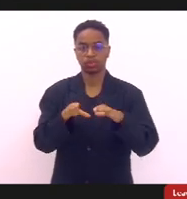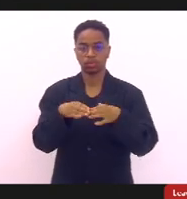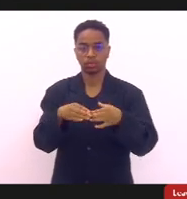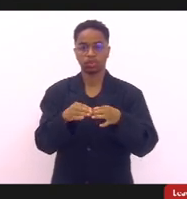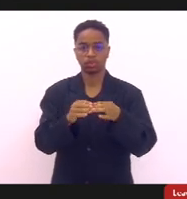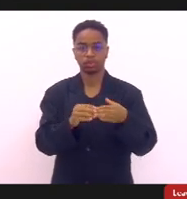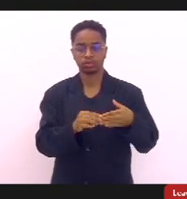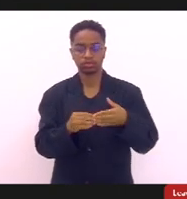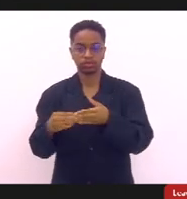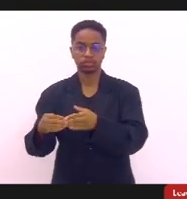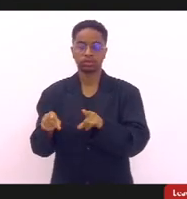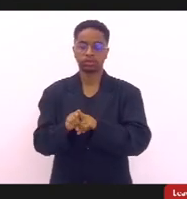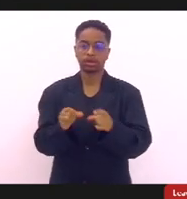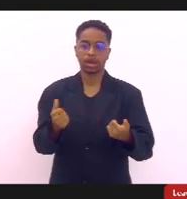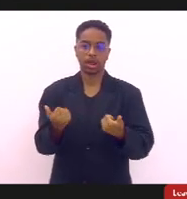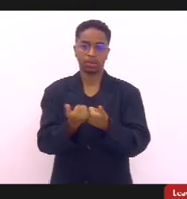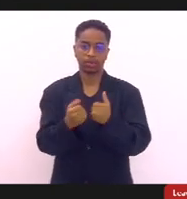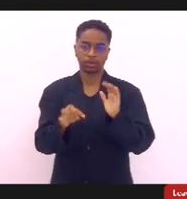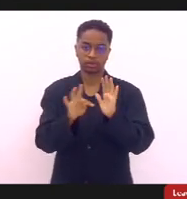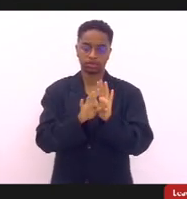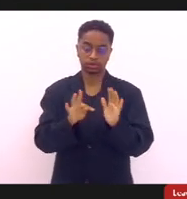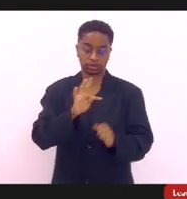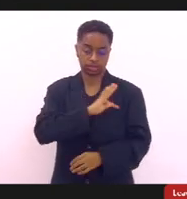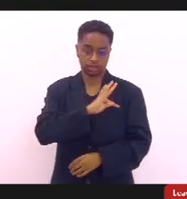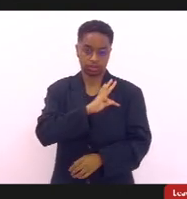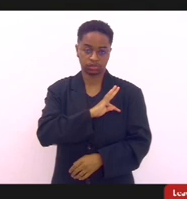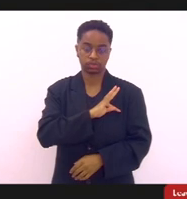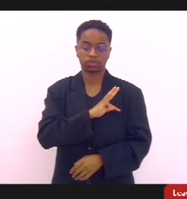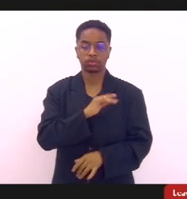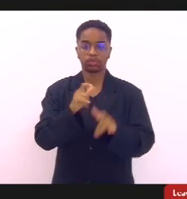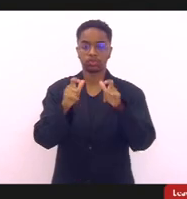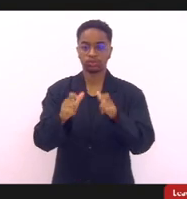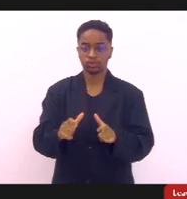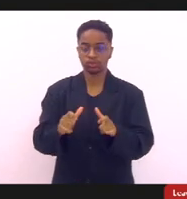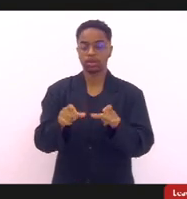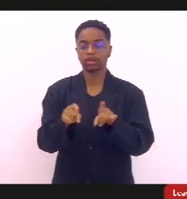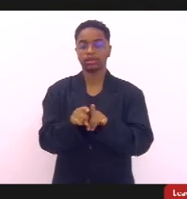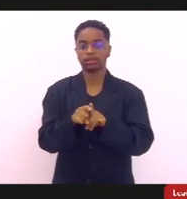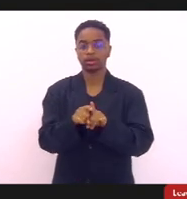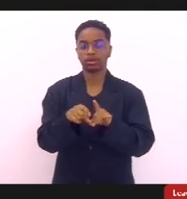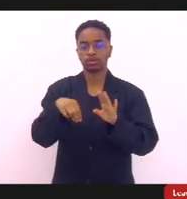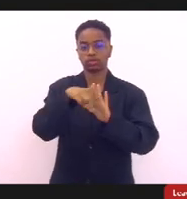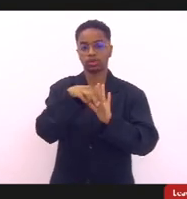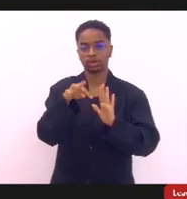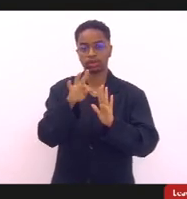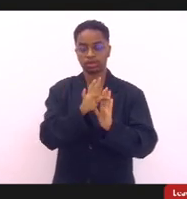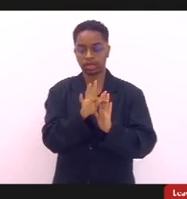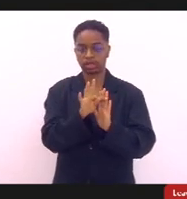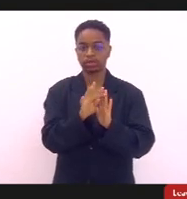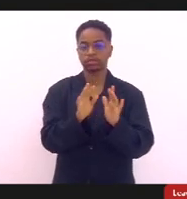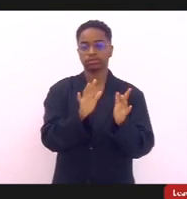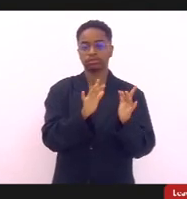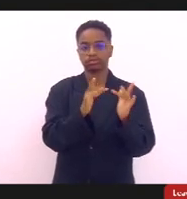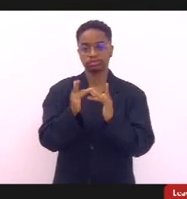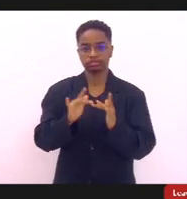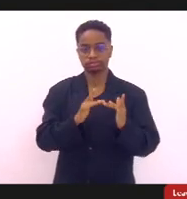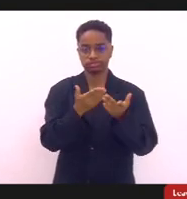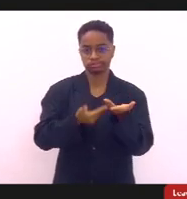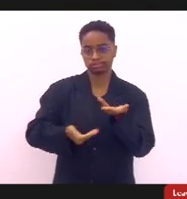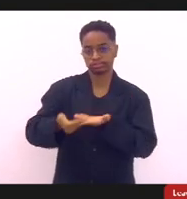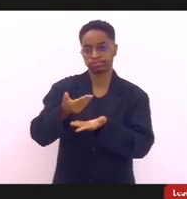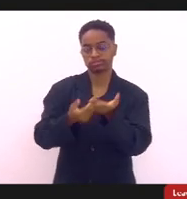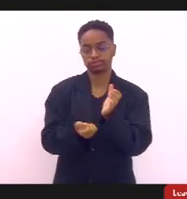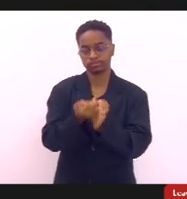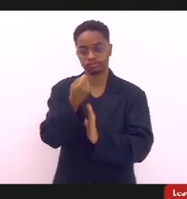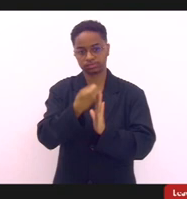apoio técnico local e notas técnicas que vão sendo criadas na medida em que a gente vai articulando com os territórios. O